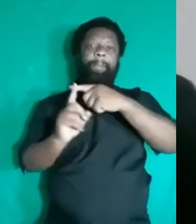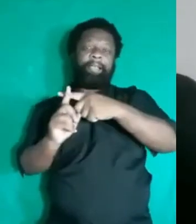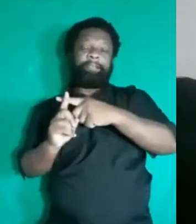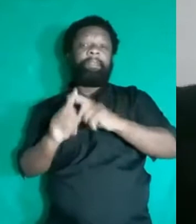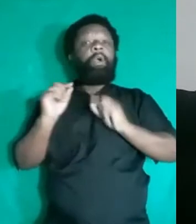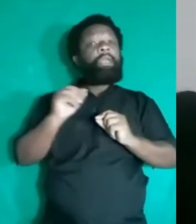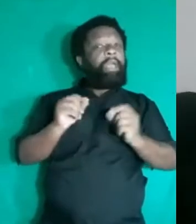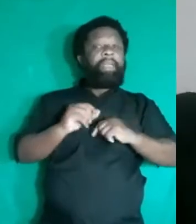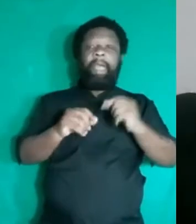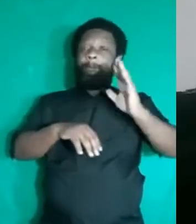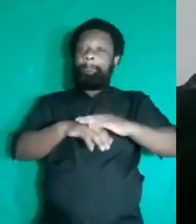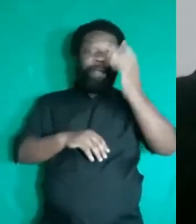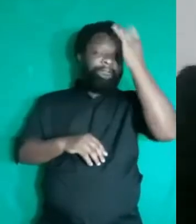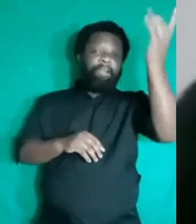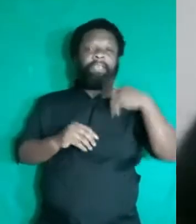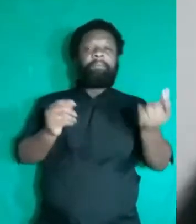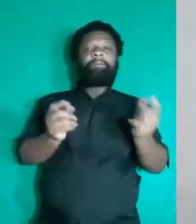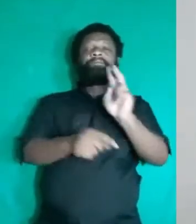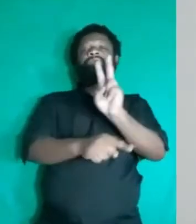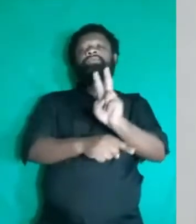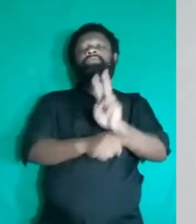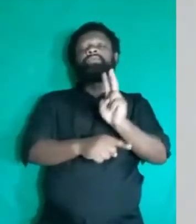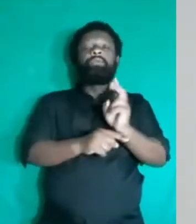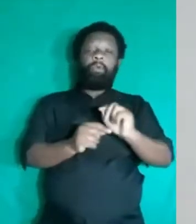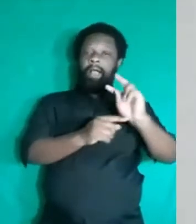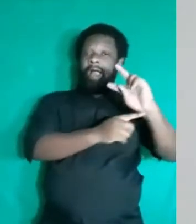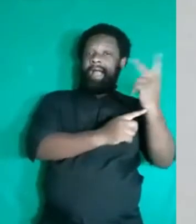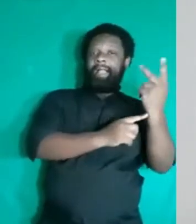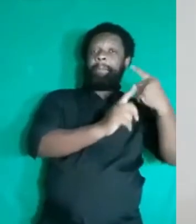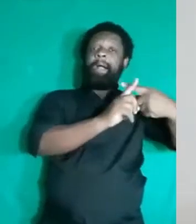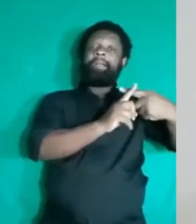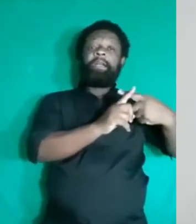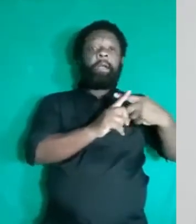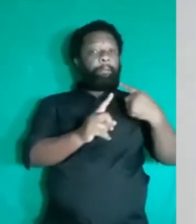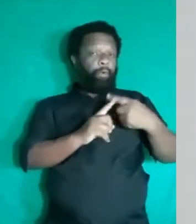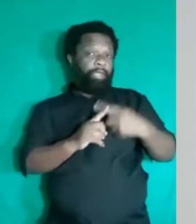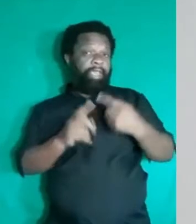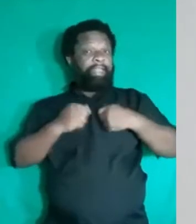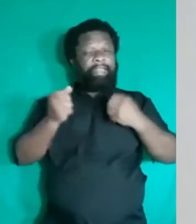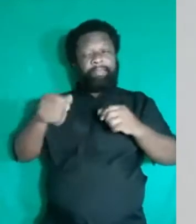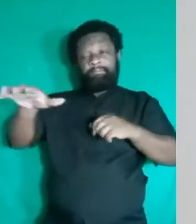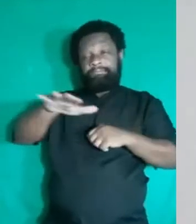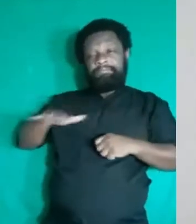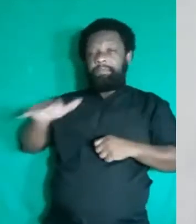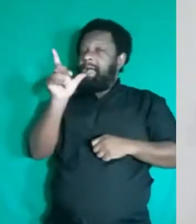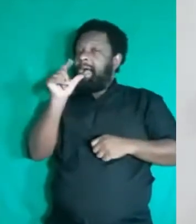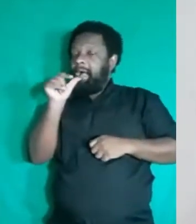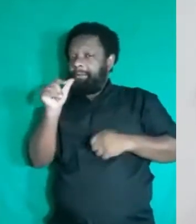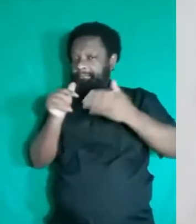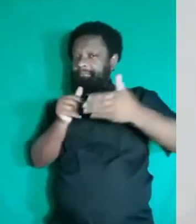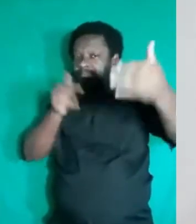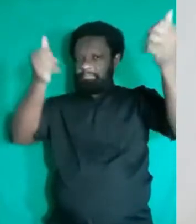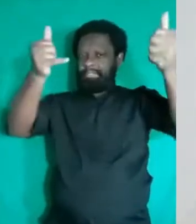hidrônio, H3O+. Bom, o íon hidrônio H3O+, é a forma mais correta de representar o H+,